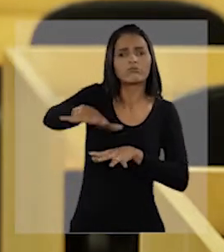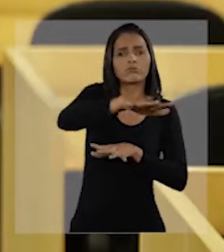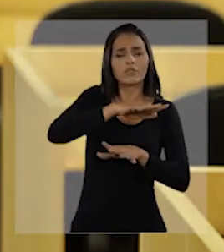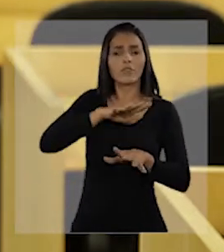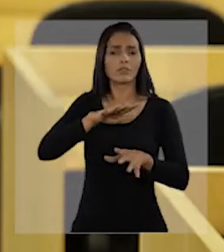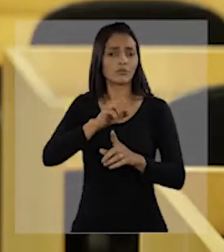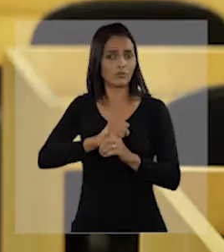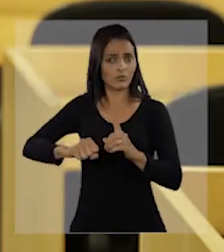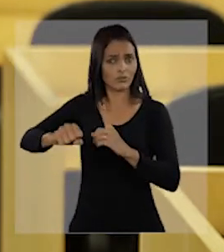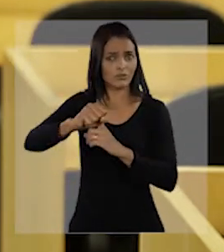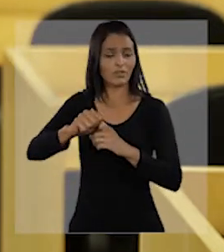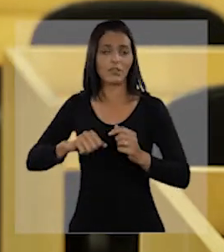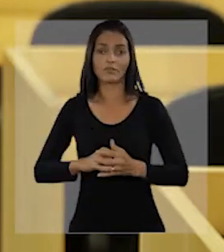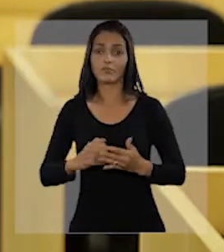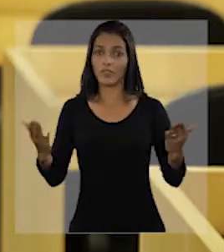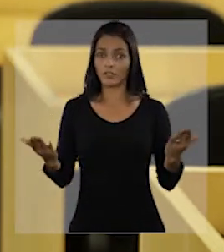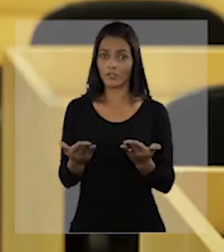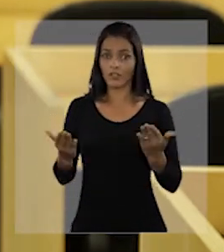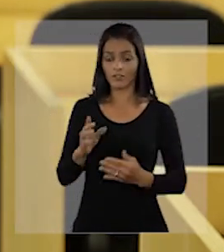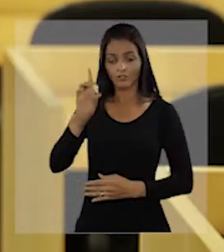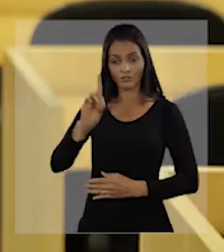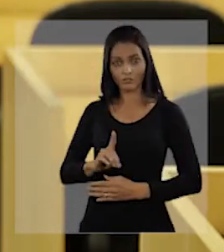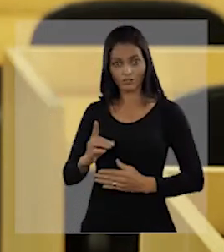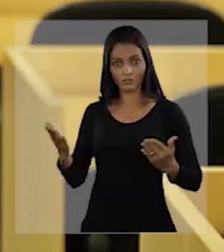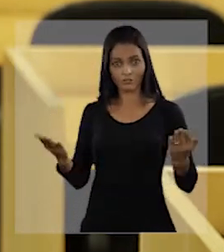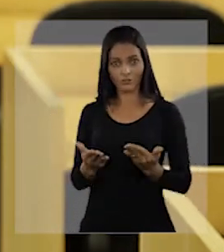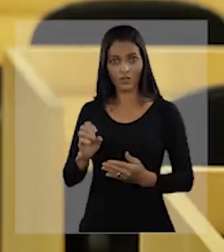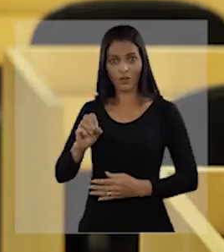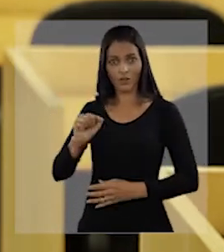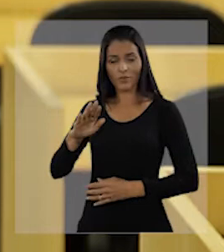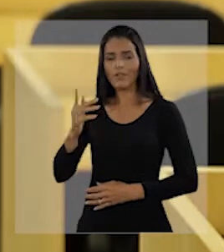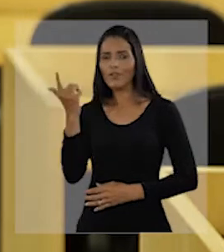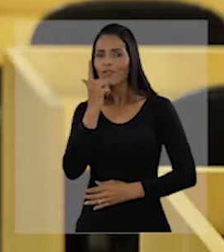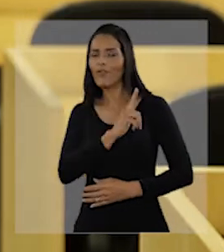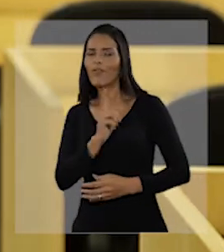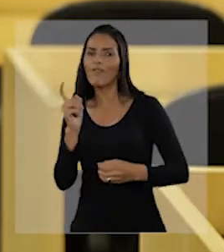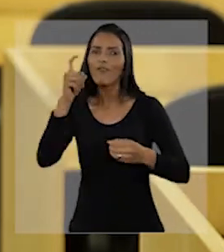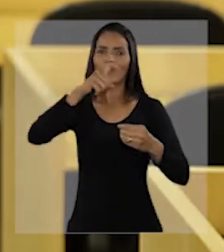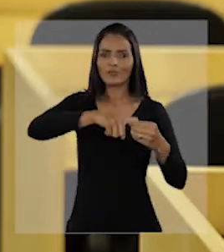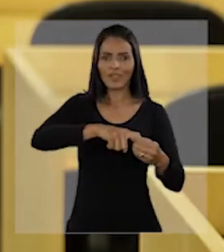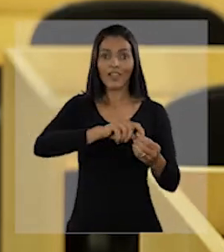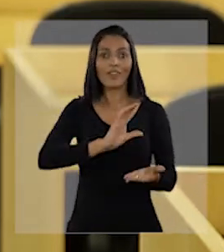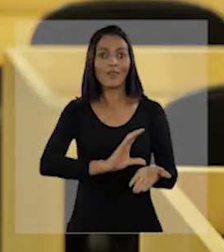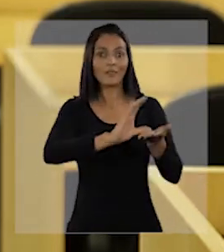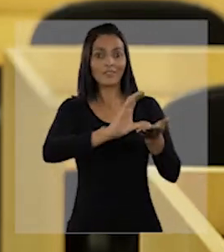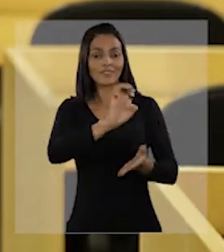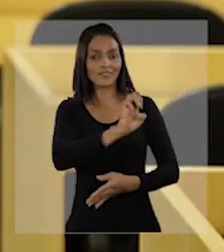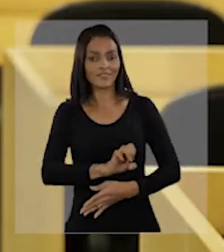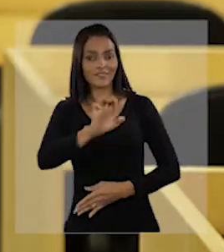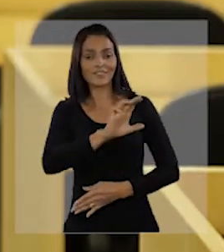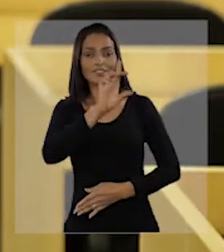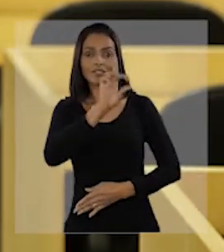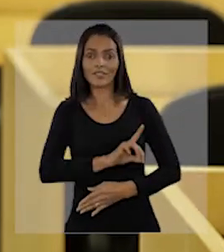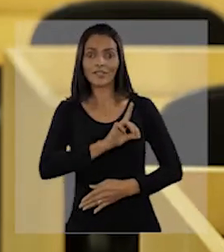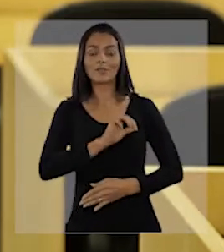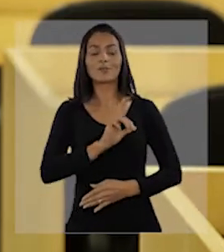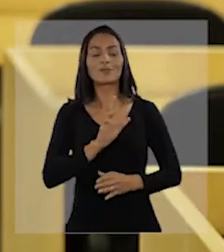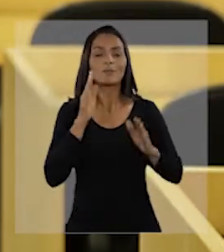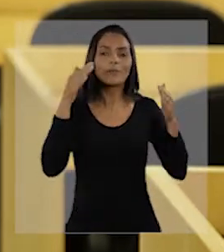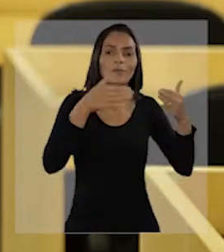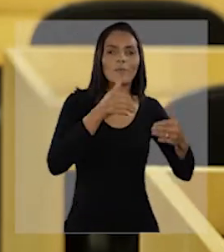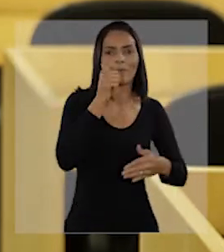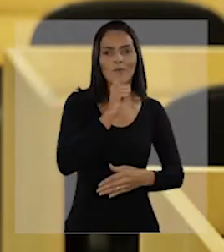desse engajamento, a atual gestão da entidade conseguiu reconquistar uma vaga no Conselho Nacional dos Direitos da